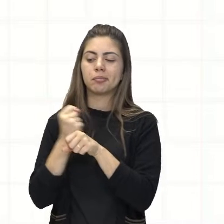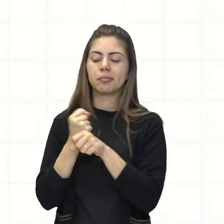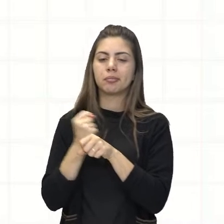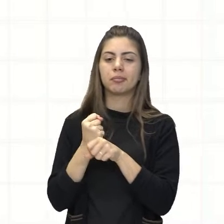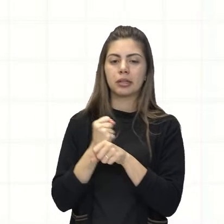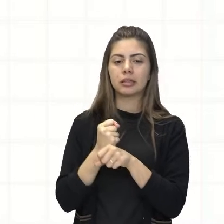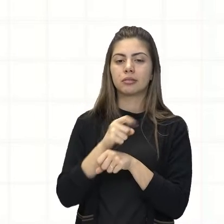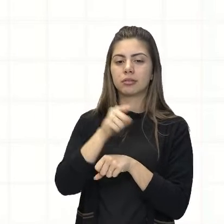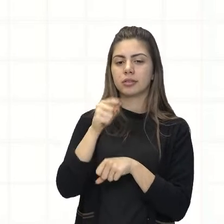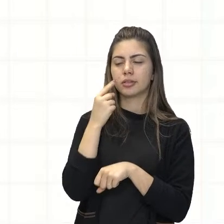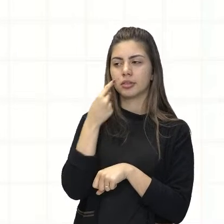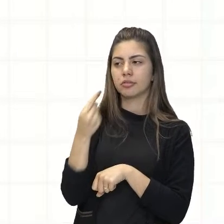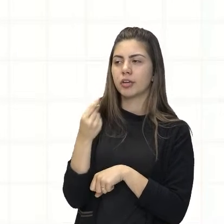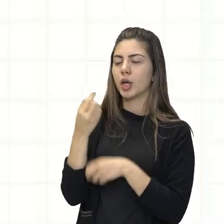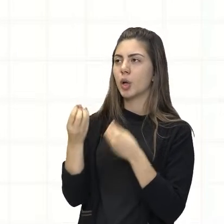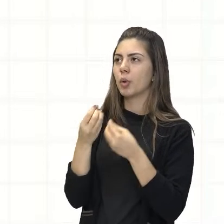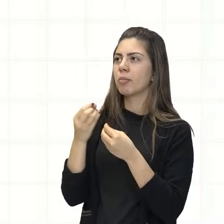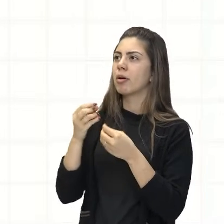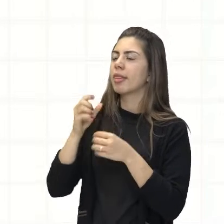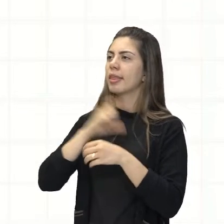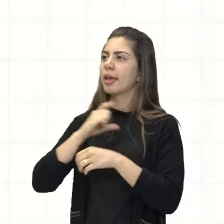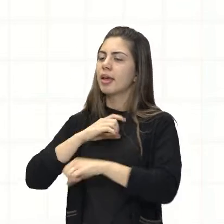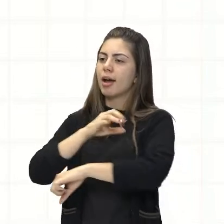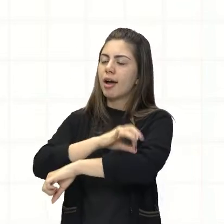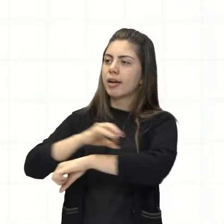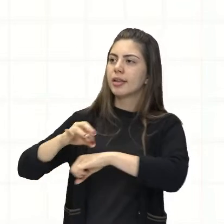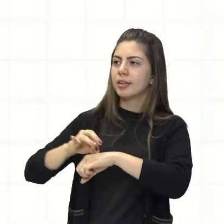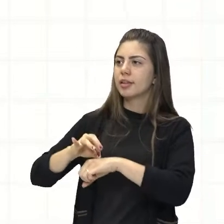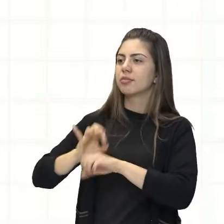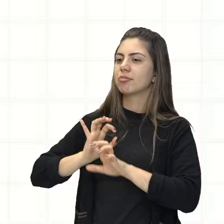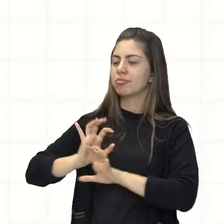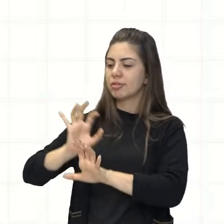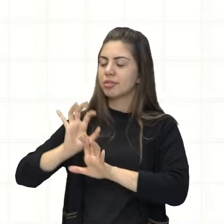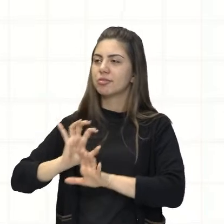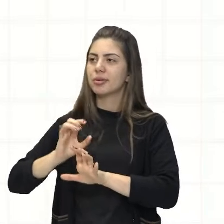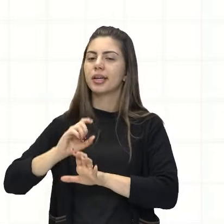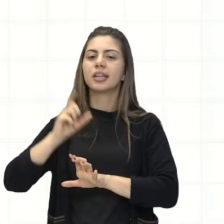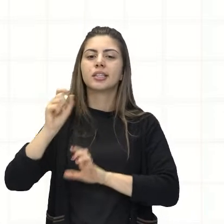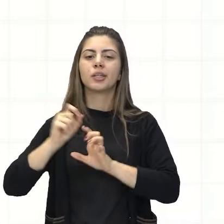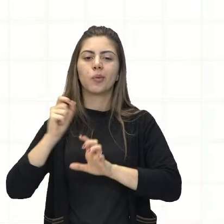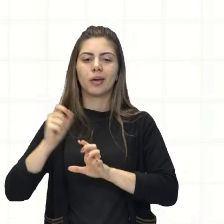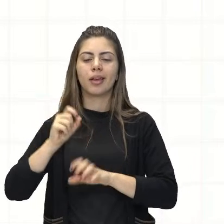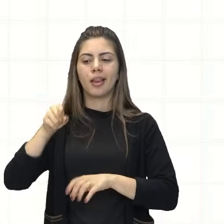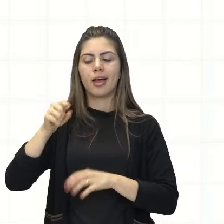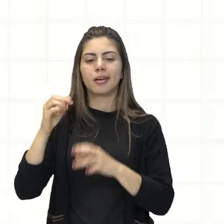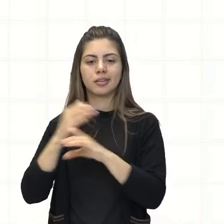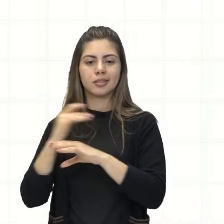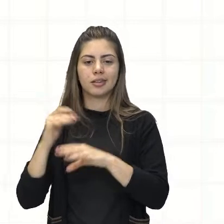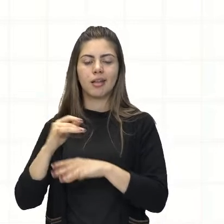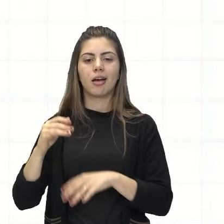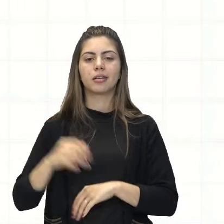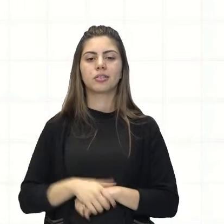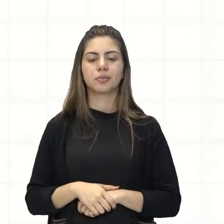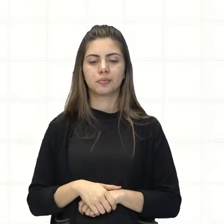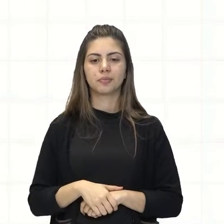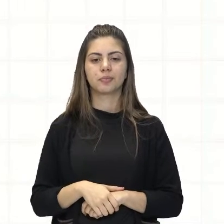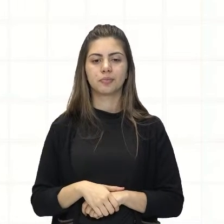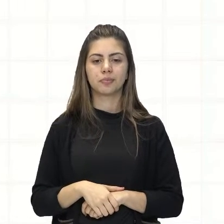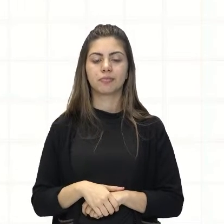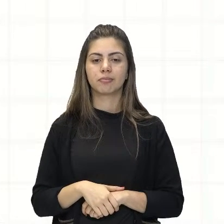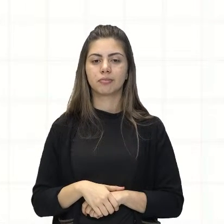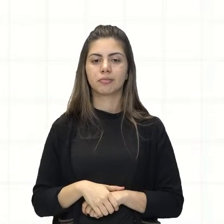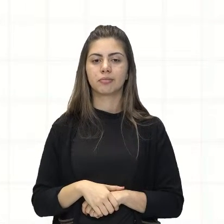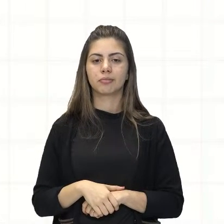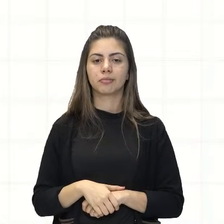ver a influência da arquitetura portuguesa nessas cidades. Então, nós temos aqui